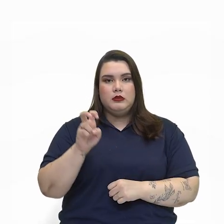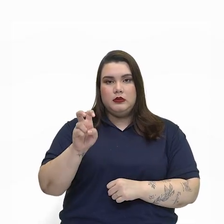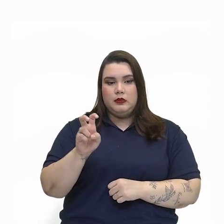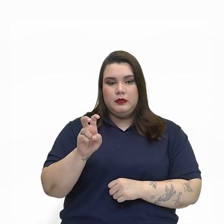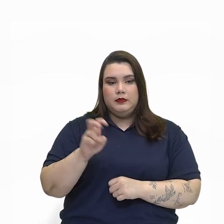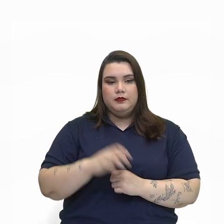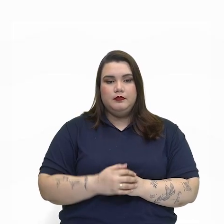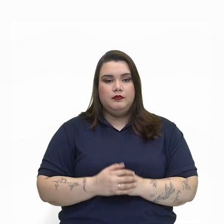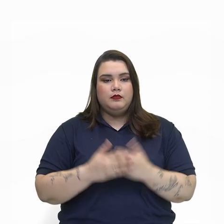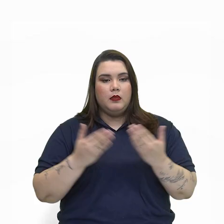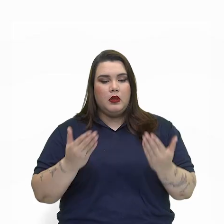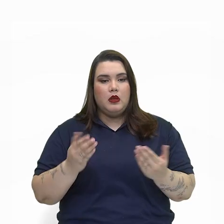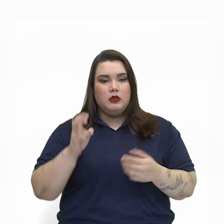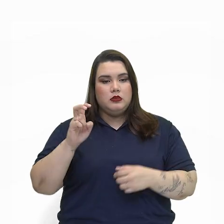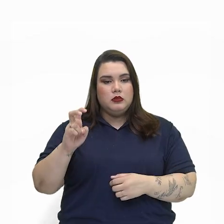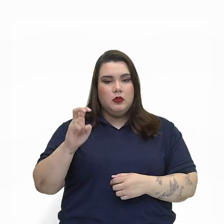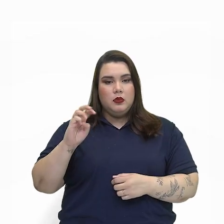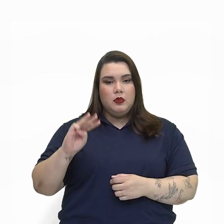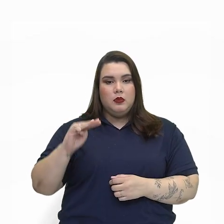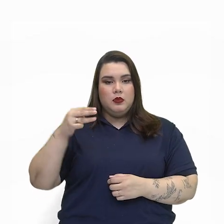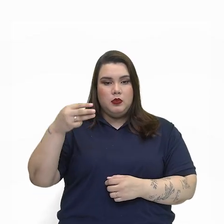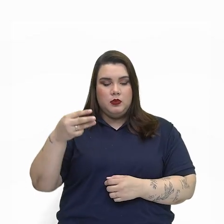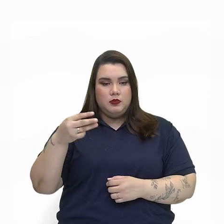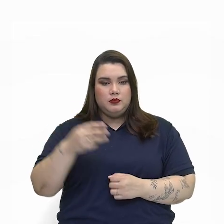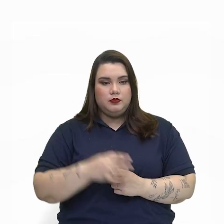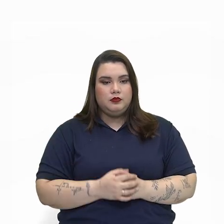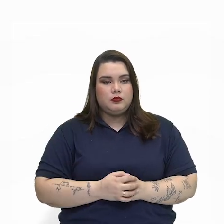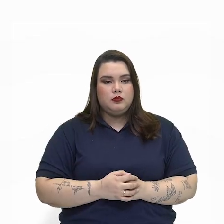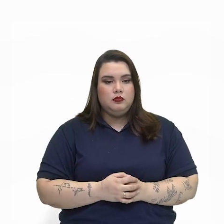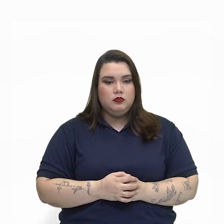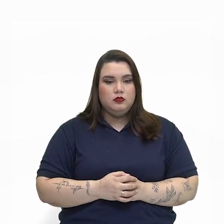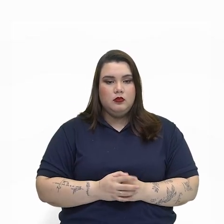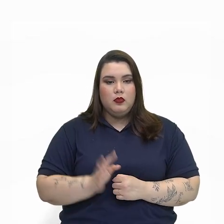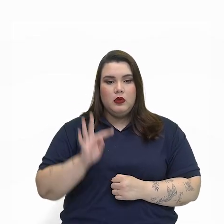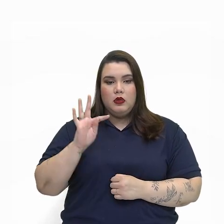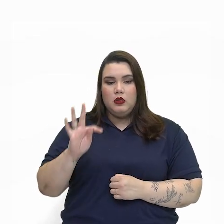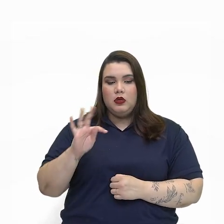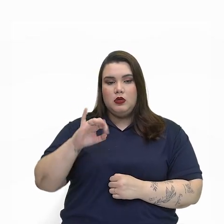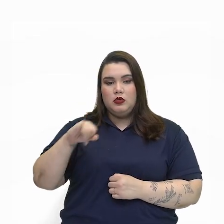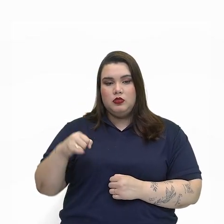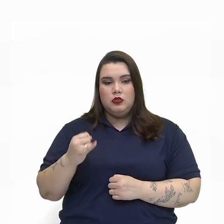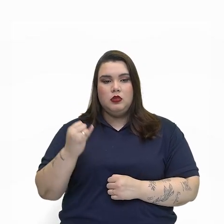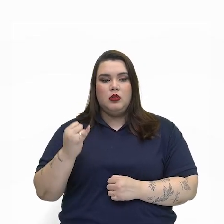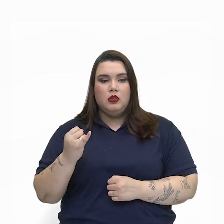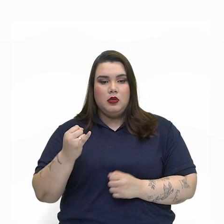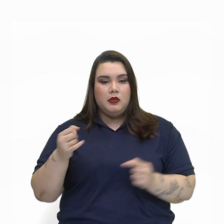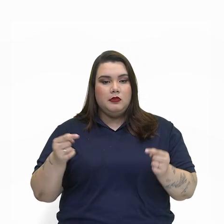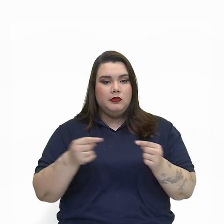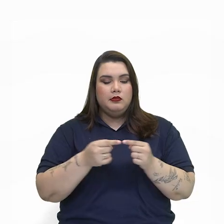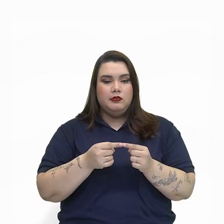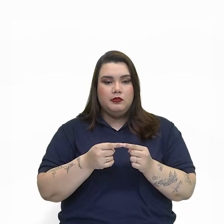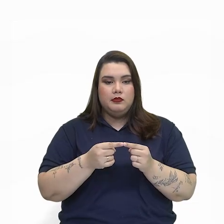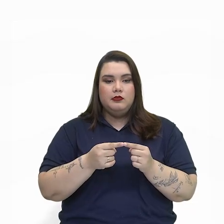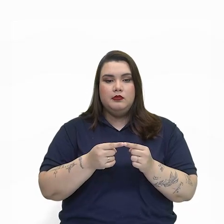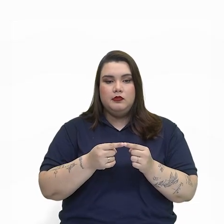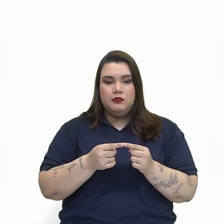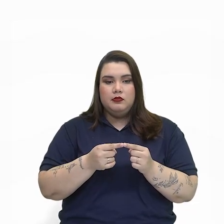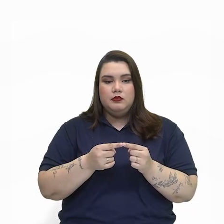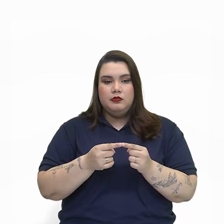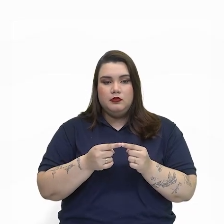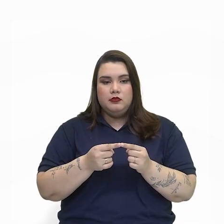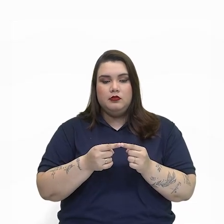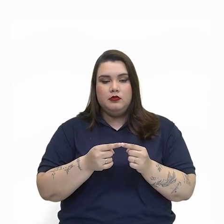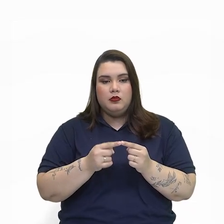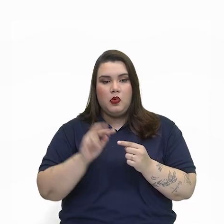5. Então, fica 5 aqui elevado ao cubo. Então, TJ passa